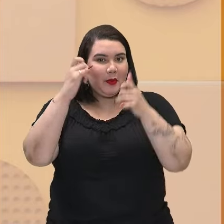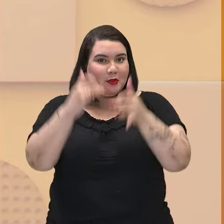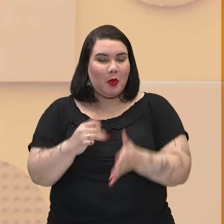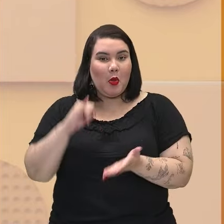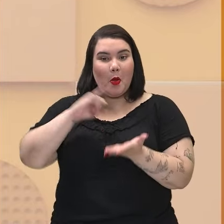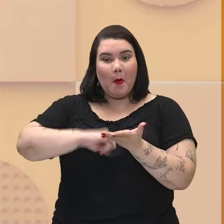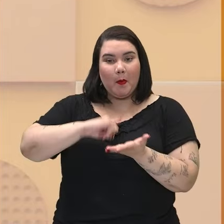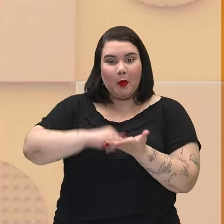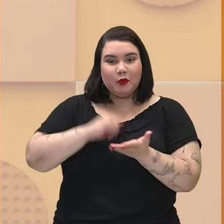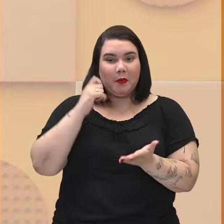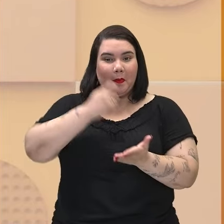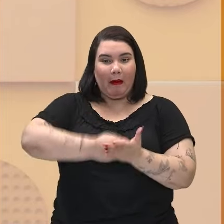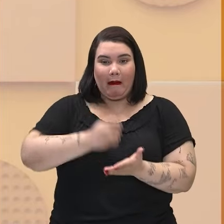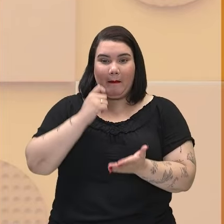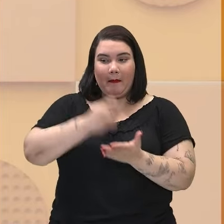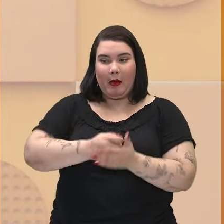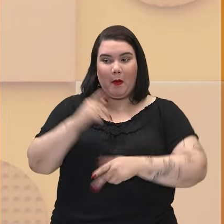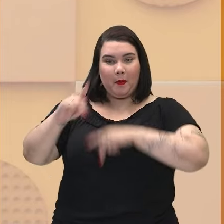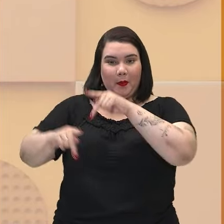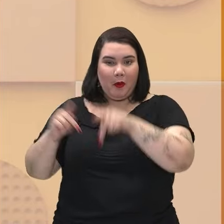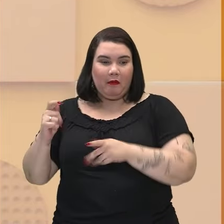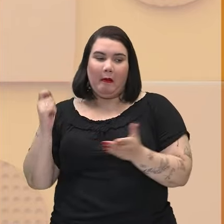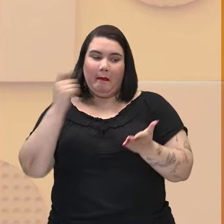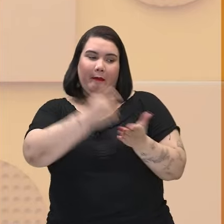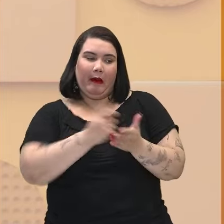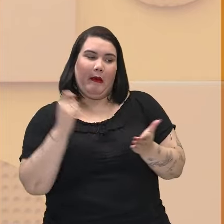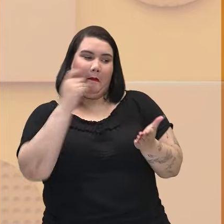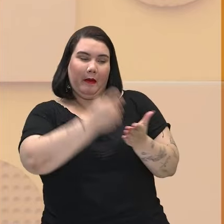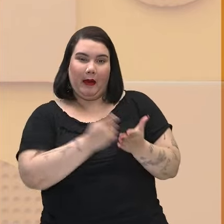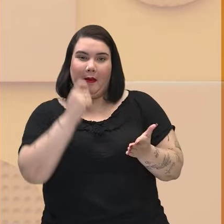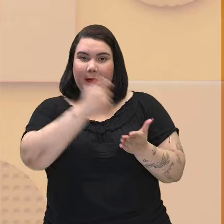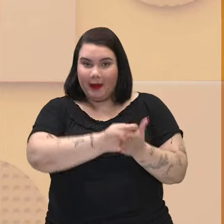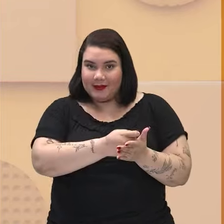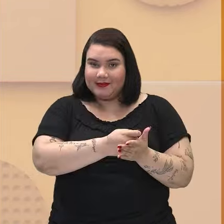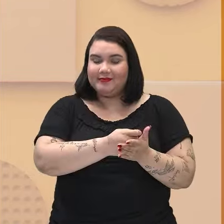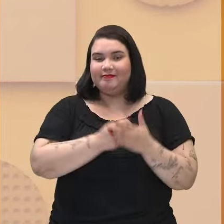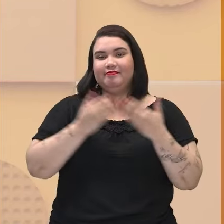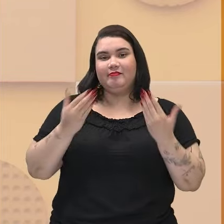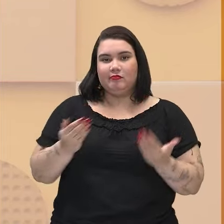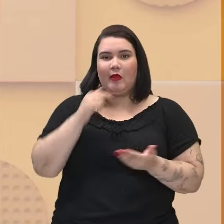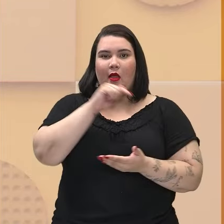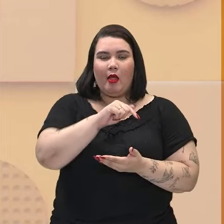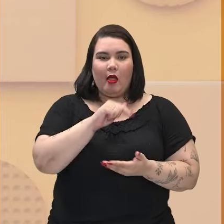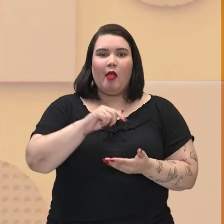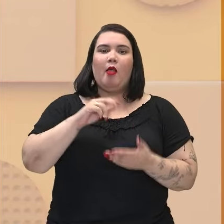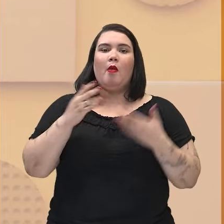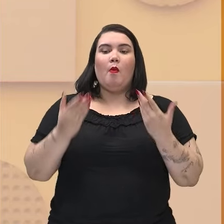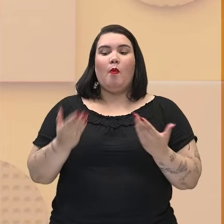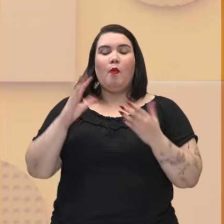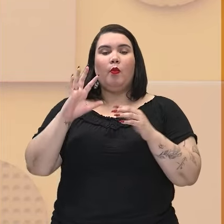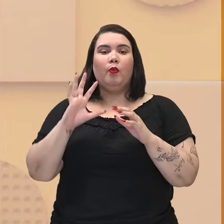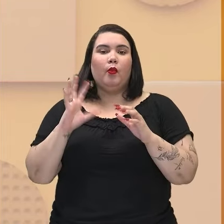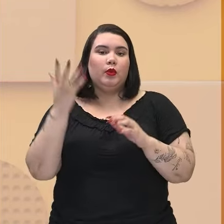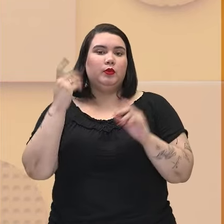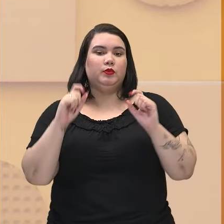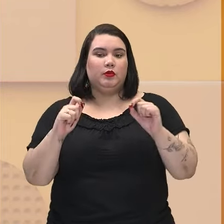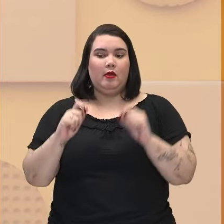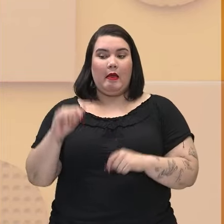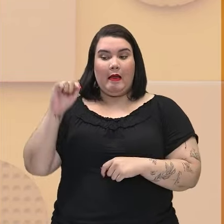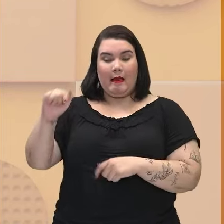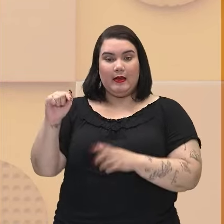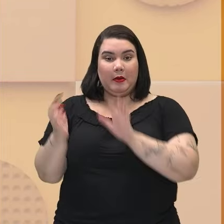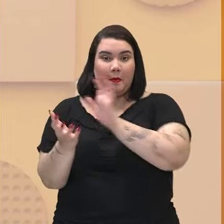isso, tá? Então, nesse momento ali, né, tanto Pernambuco quanto outros lugares tinham que